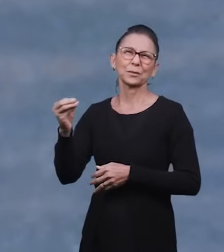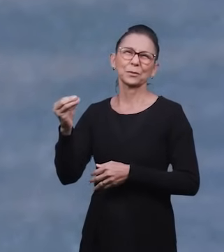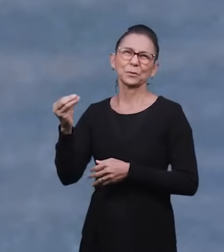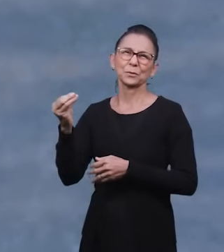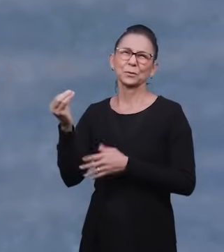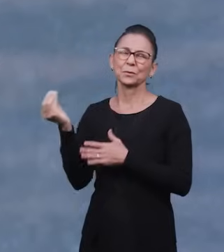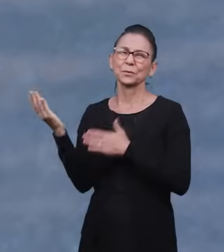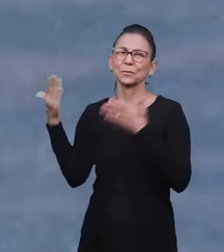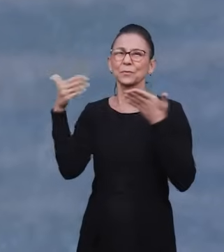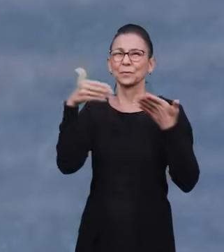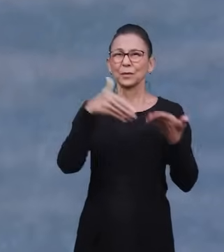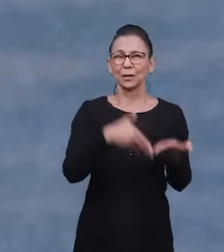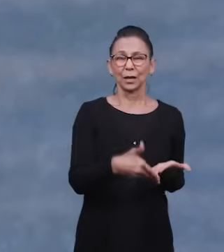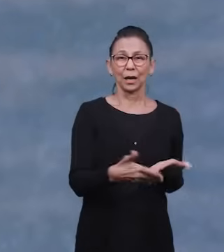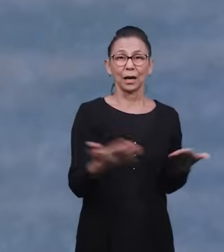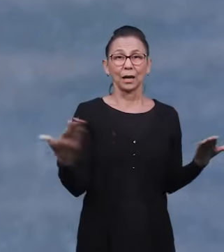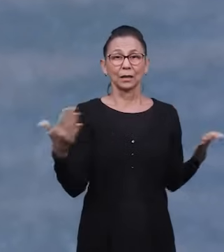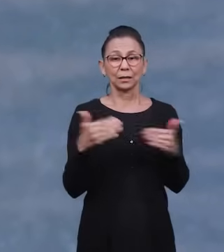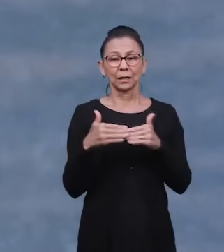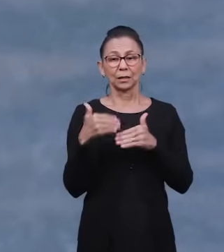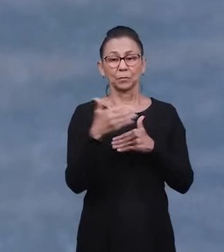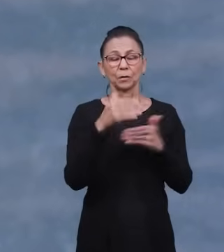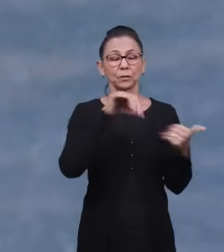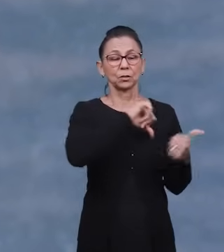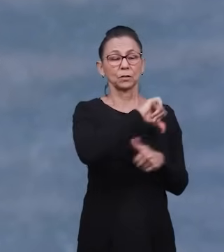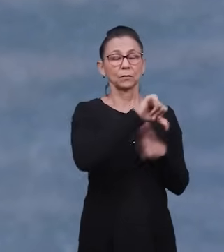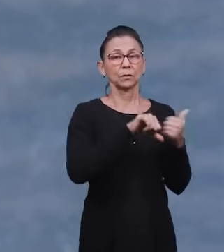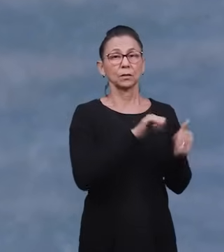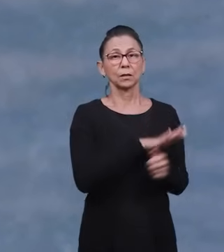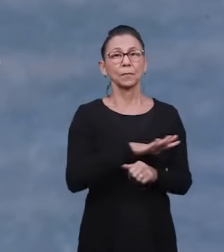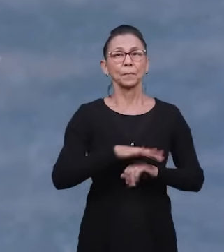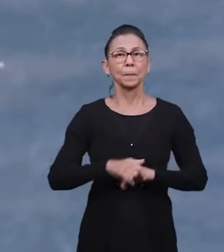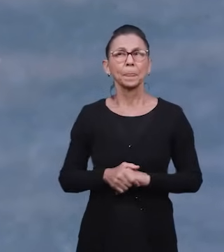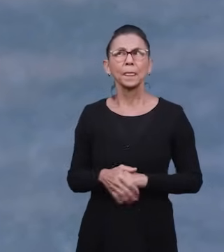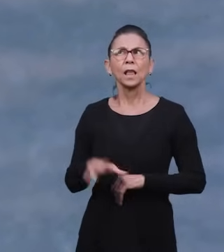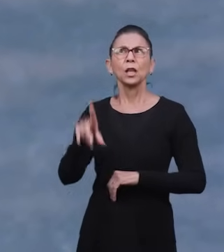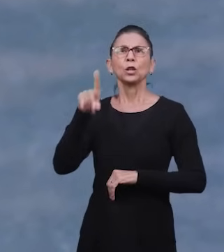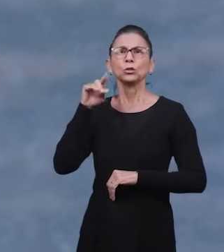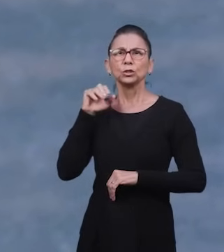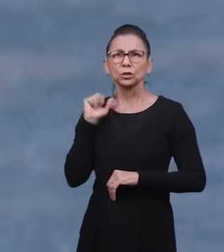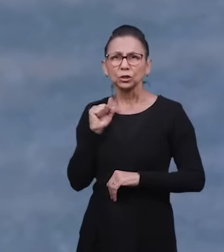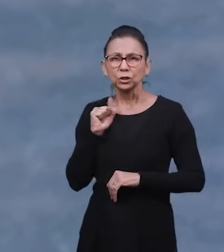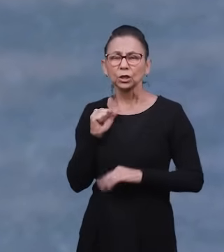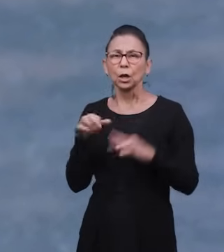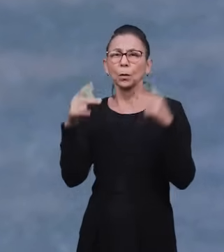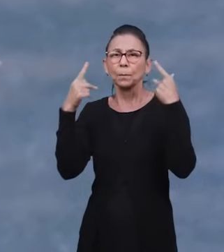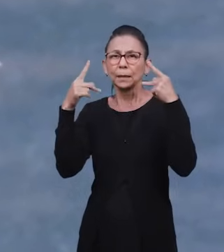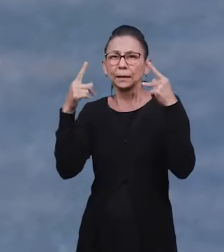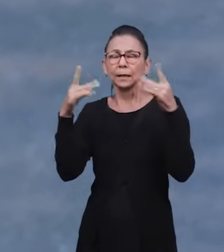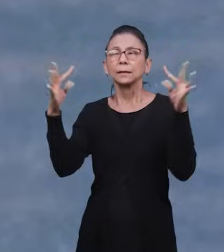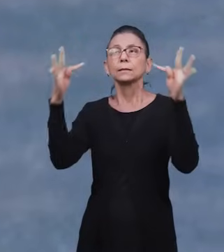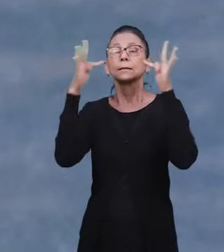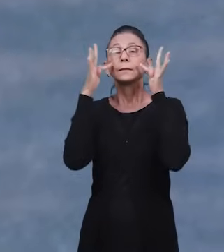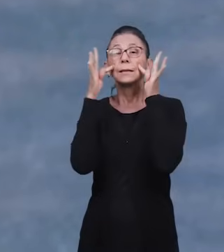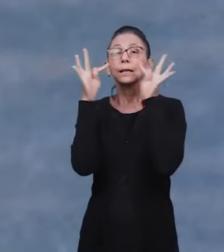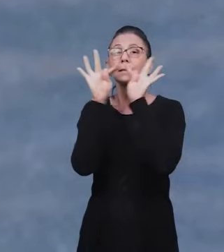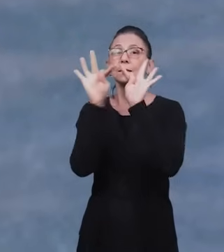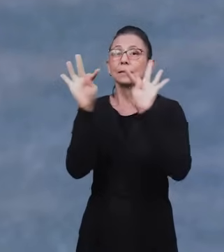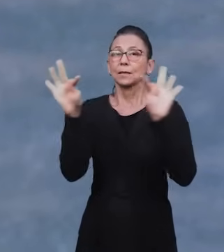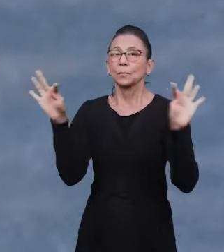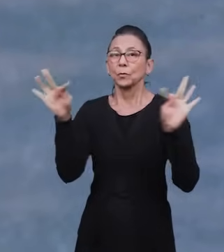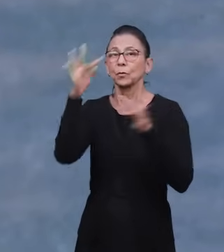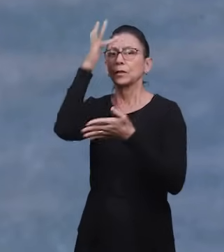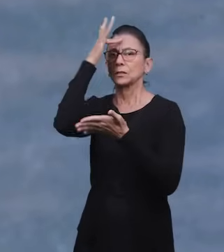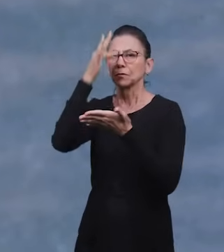nego aquilo e agora a minha vida é diferente. Aquilo que eu vivi, aquilo que eu disse, aquilo que eu preguei, aquilo que eu testemunhei, aquilo